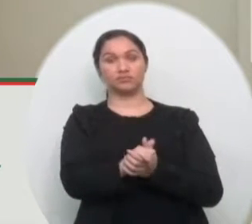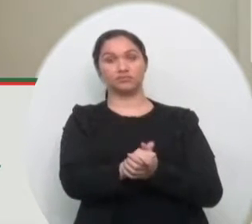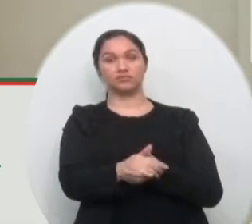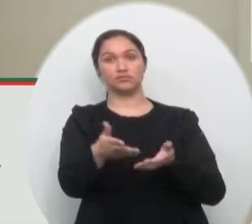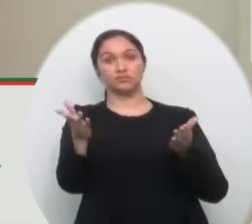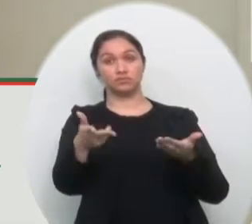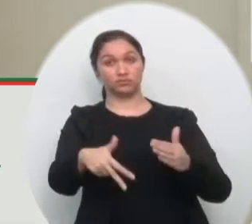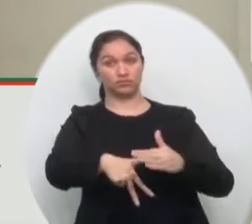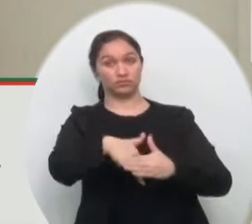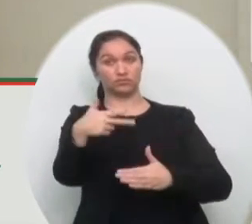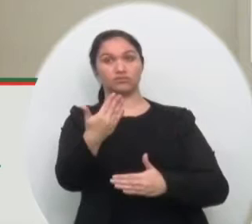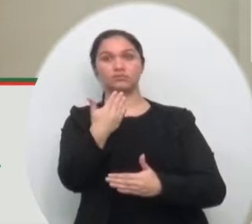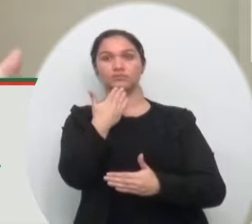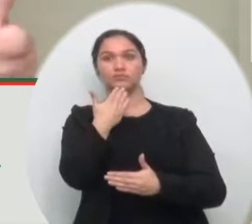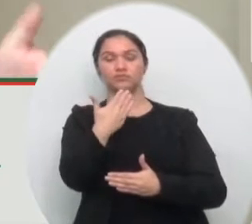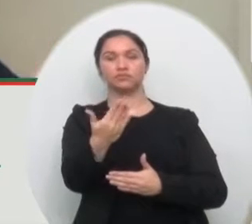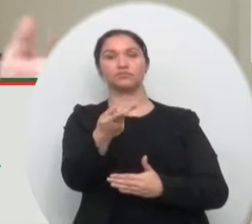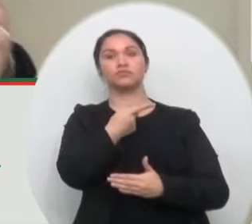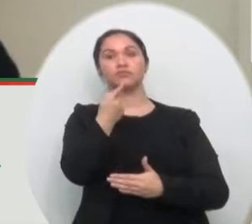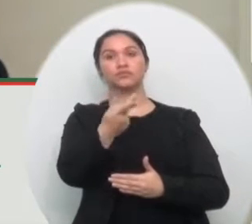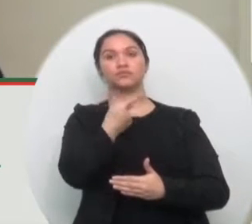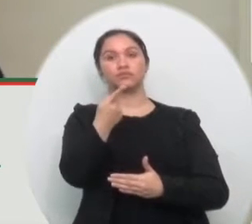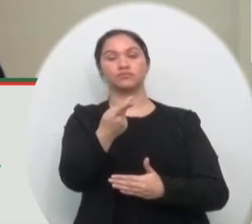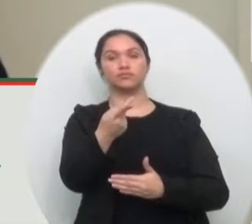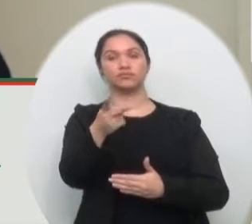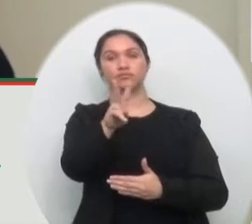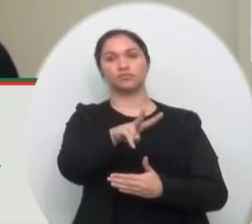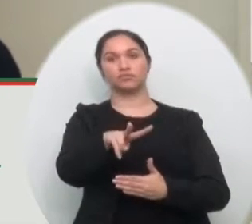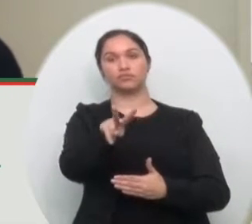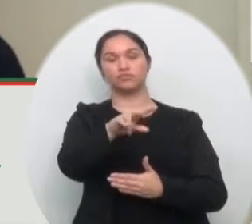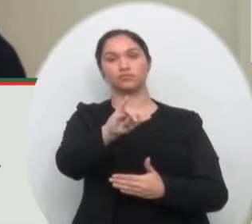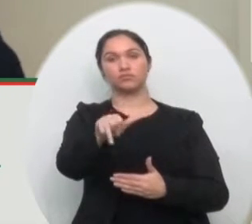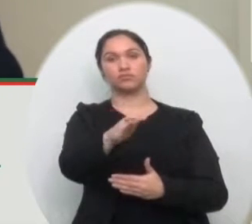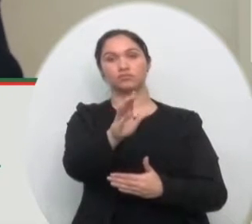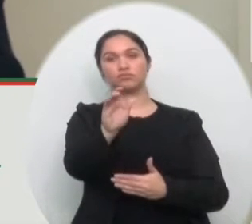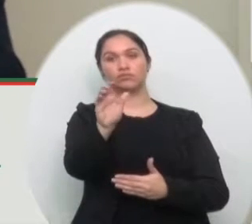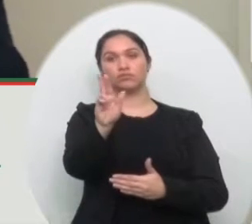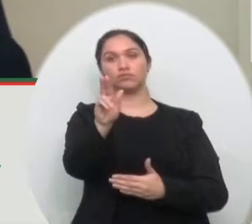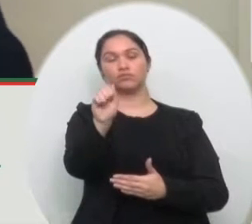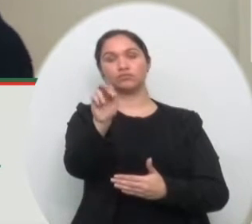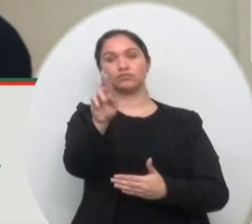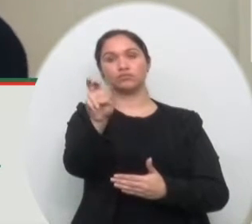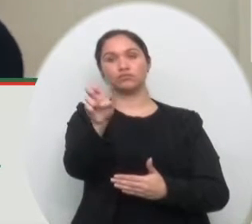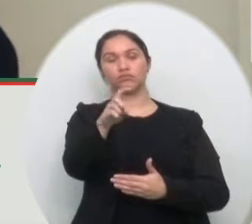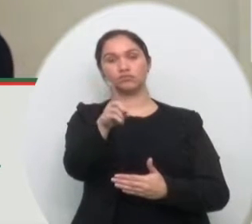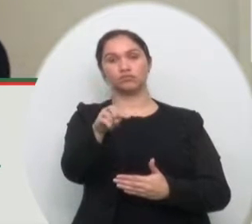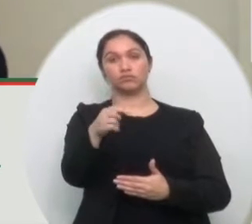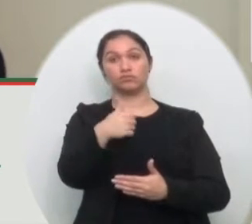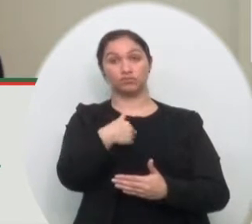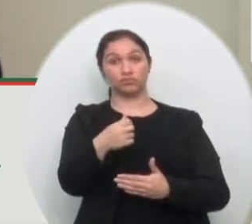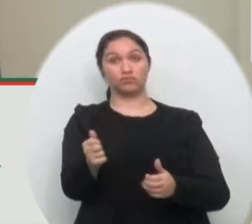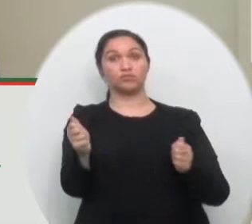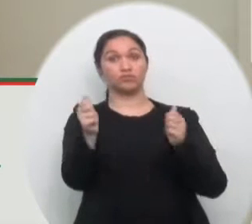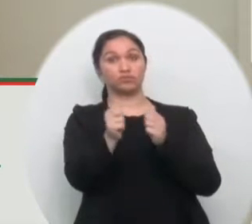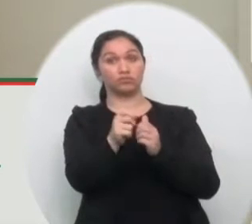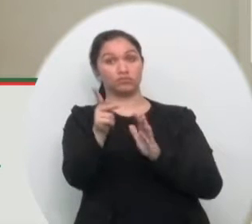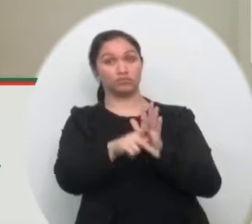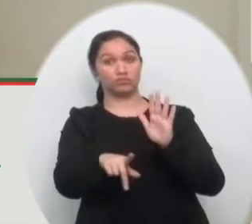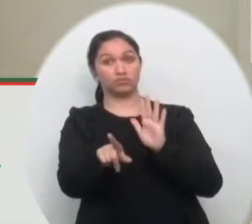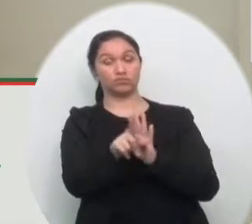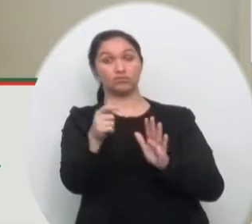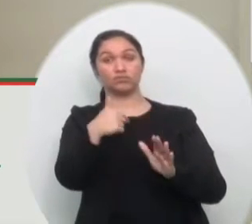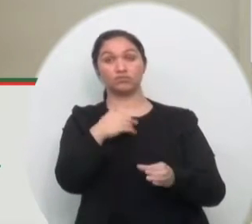tribuna para dizer ao vereador Juarez de Jesus que eu sou favorável a esse projeto e conta com o meu voto e